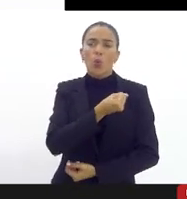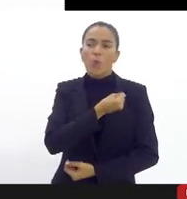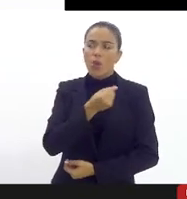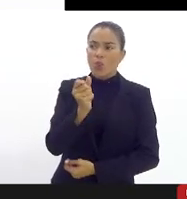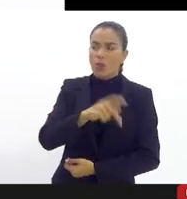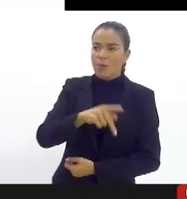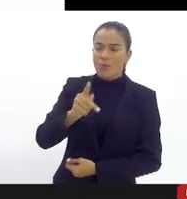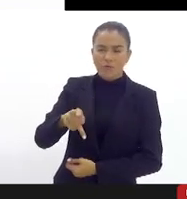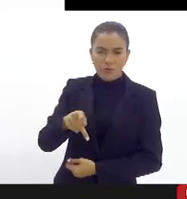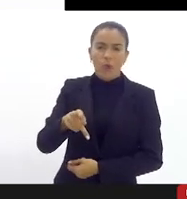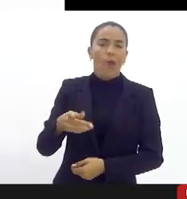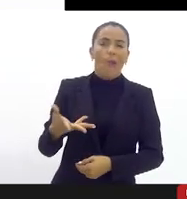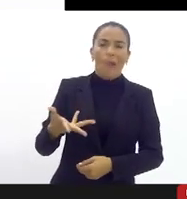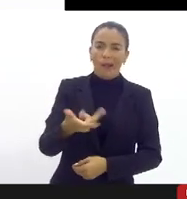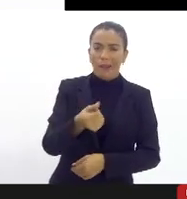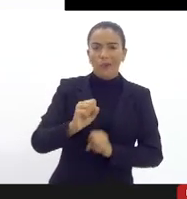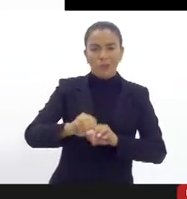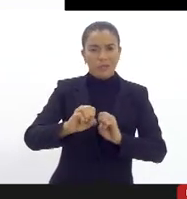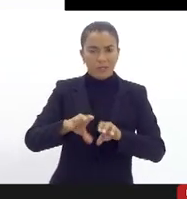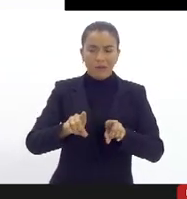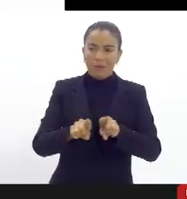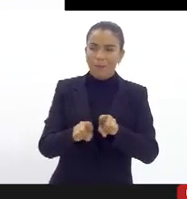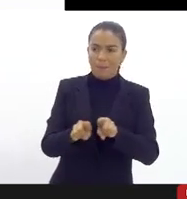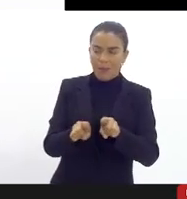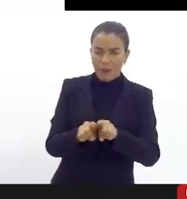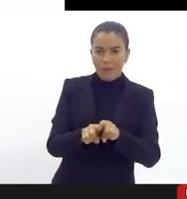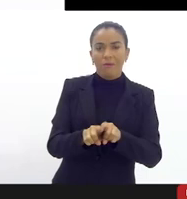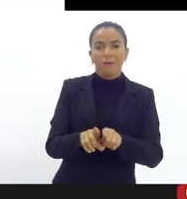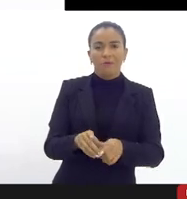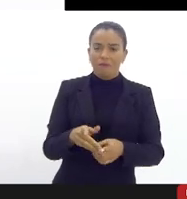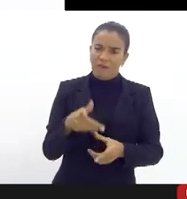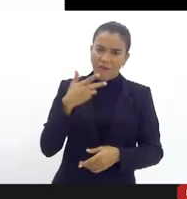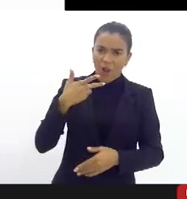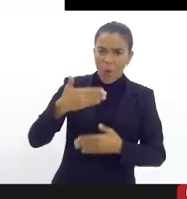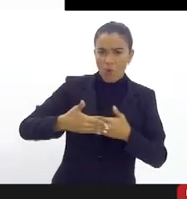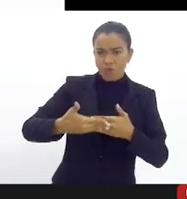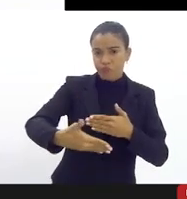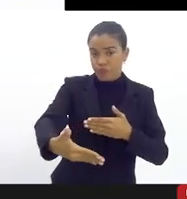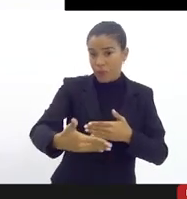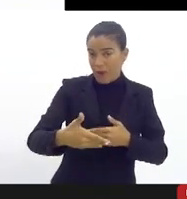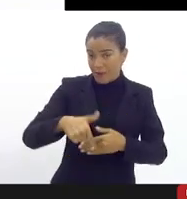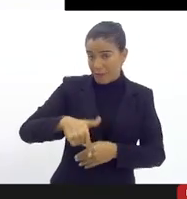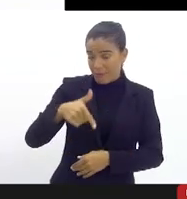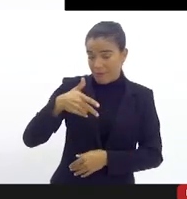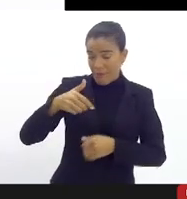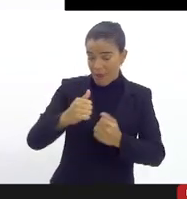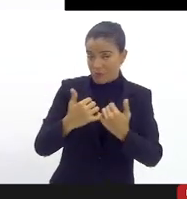sobre a qualidade do ensino aquilo que vem sendo vem sendo dito aqui na audiência